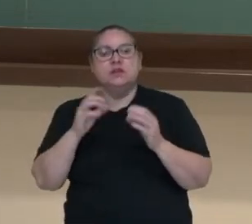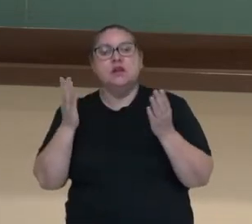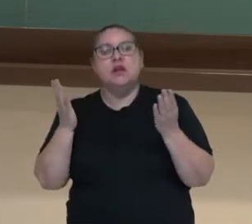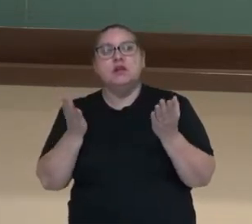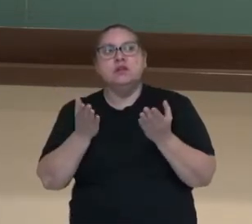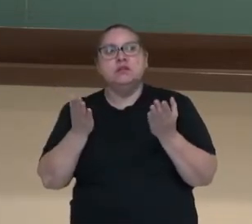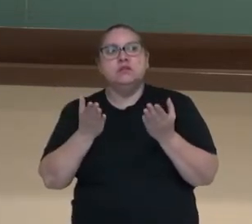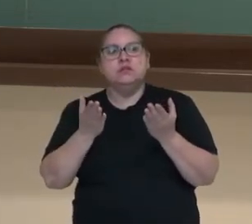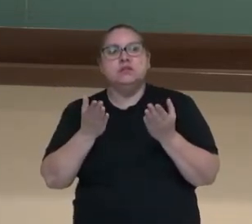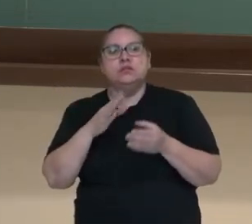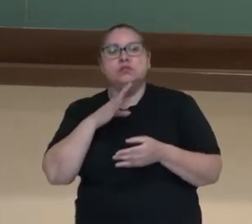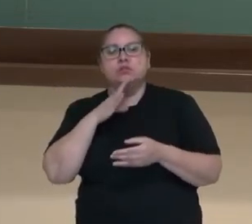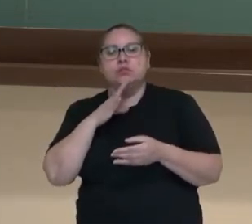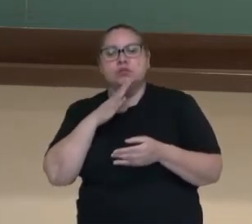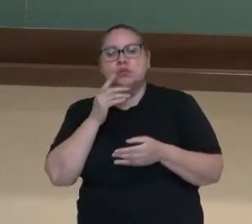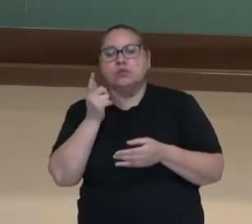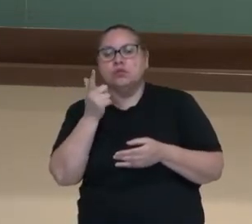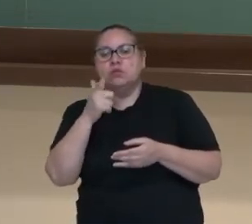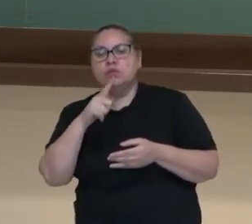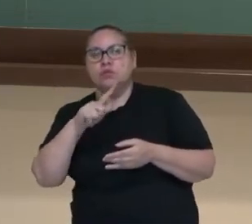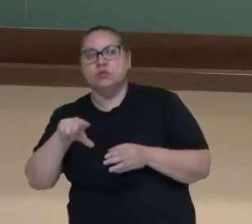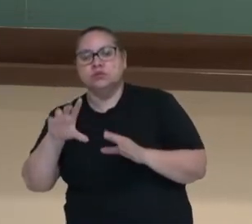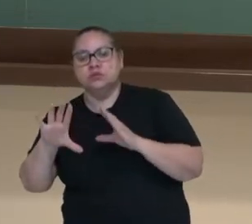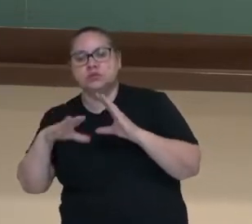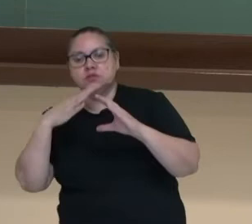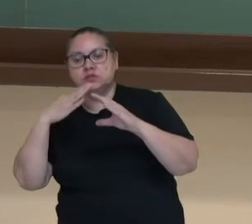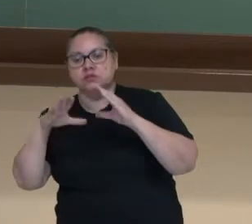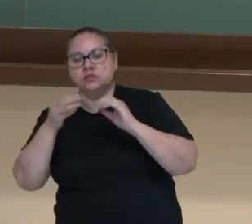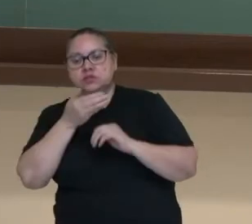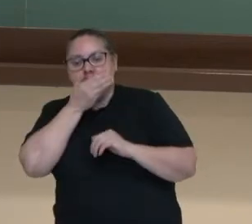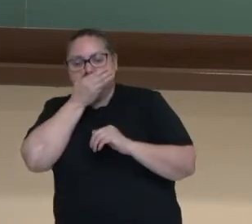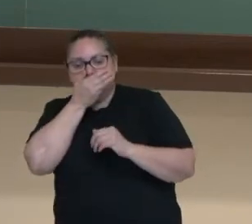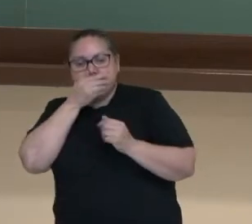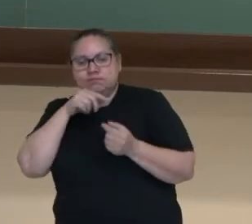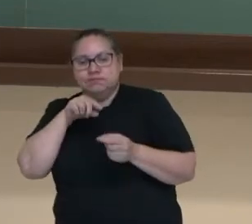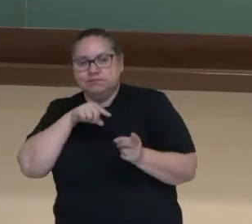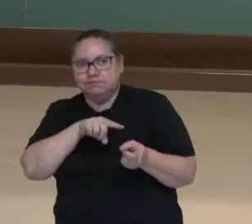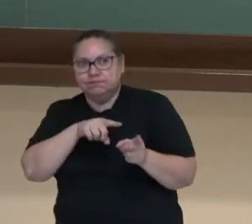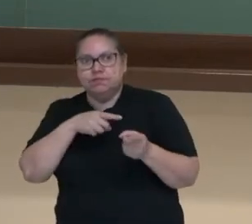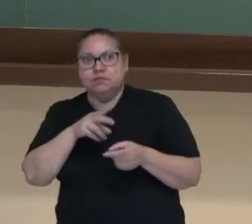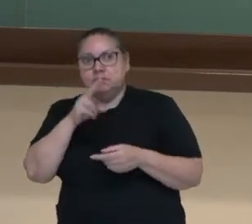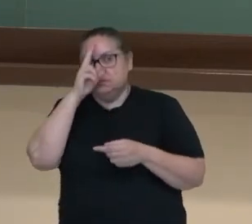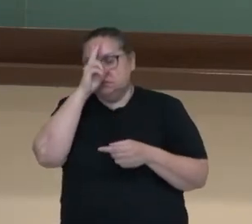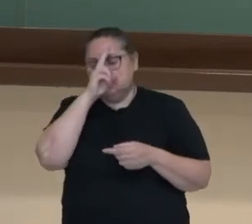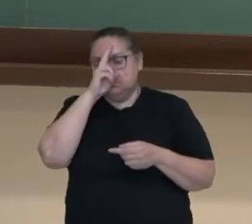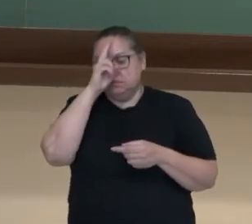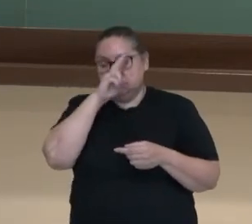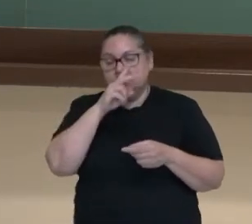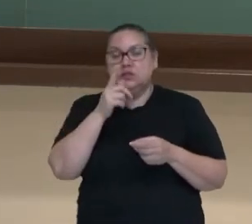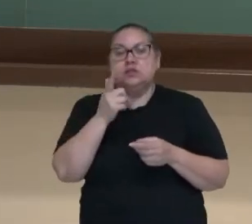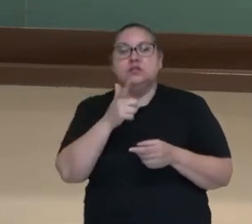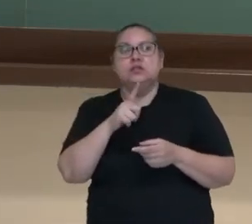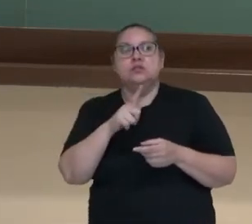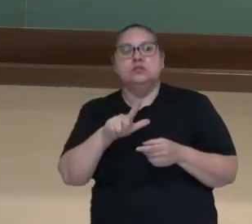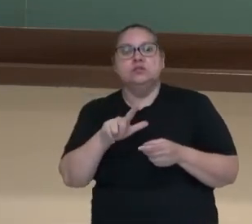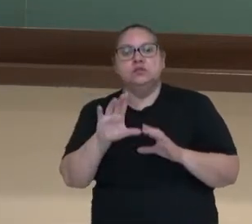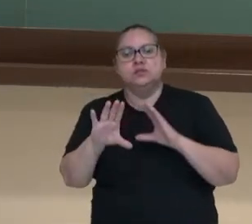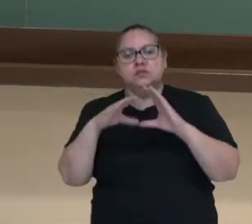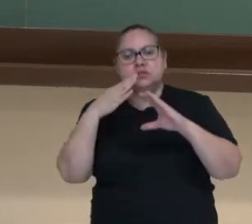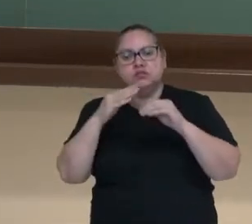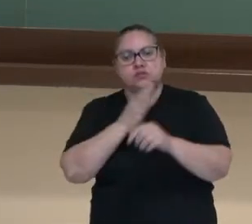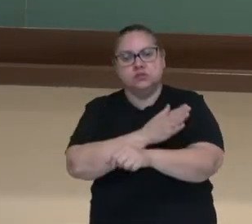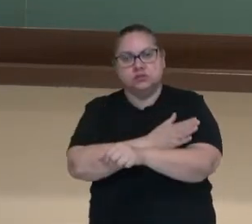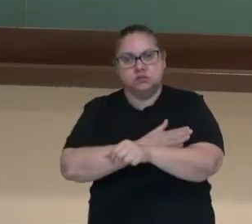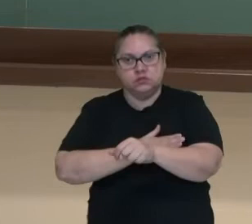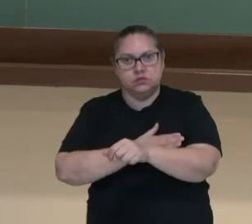Agora nós vamos conhecer a outra cantiga satírica. Lembrando, né, retomando aqui, que as cantigas